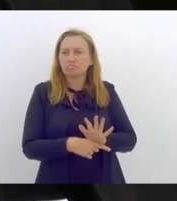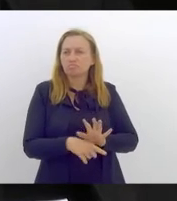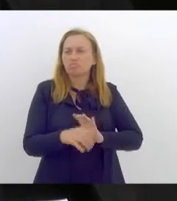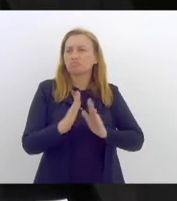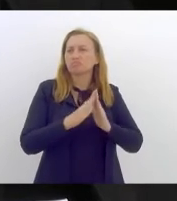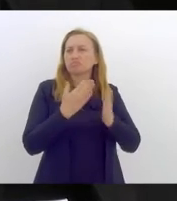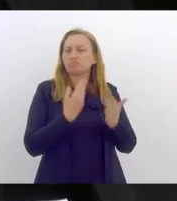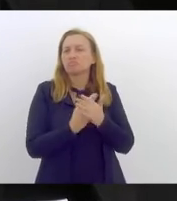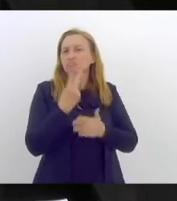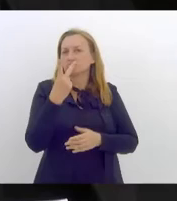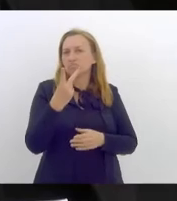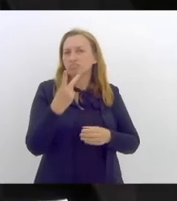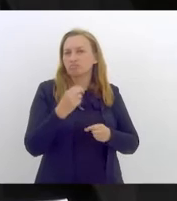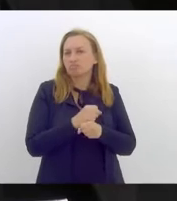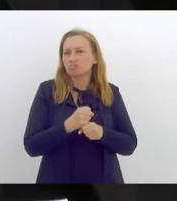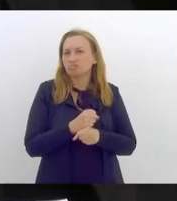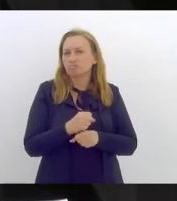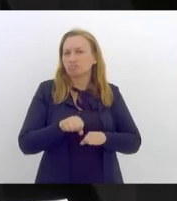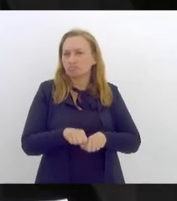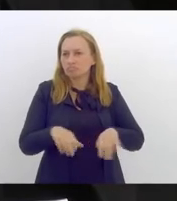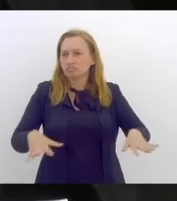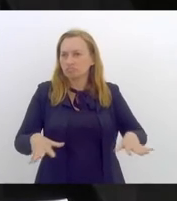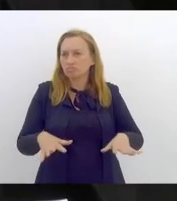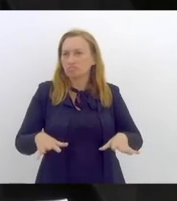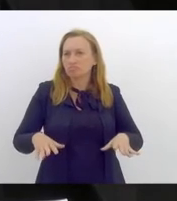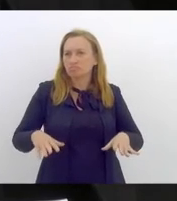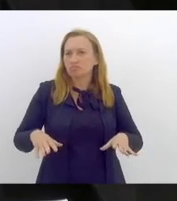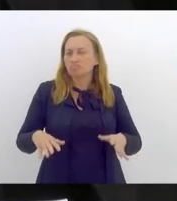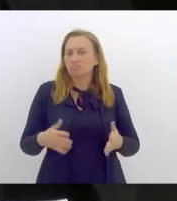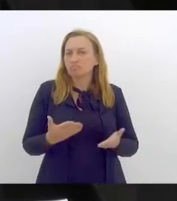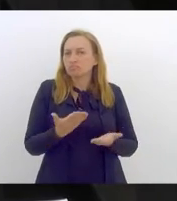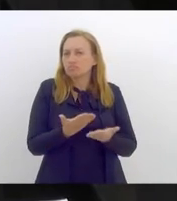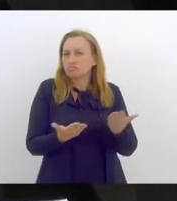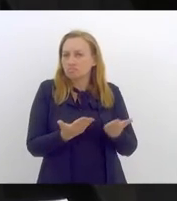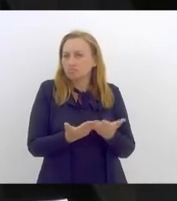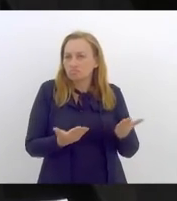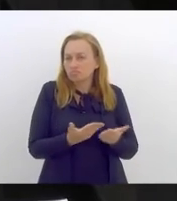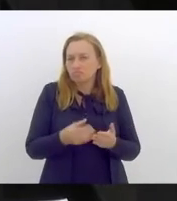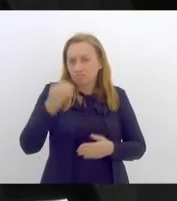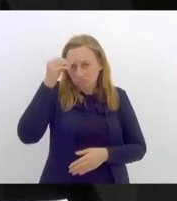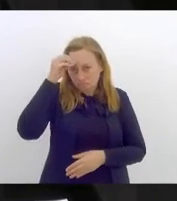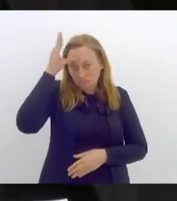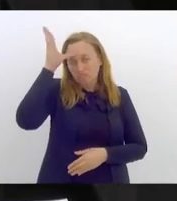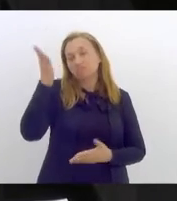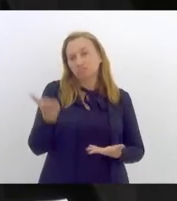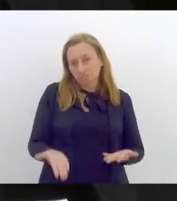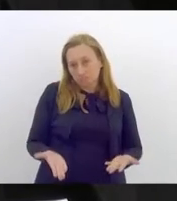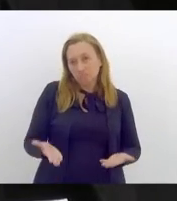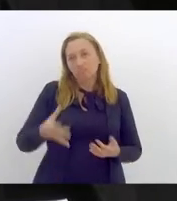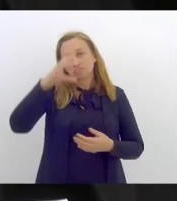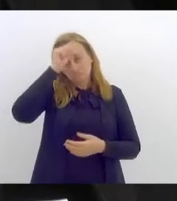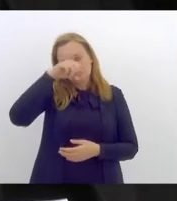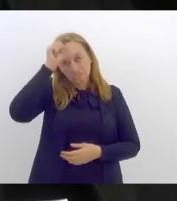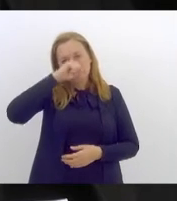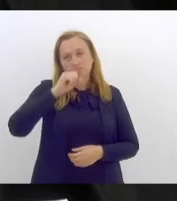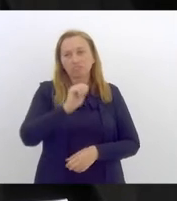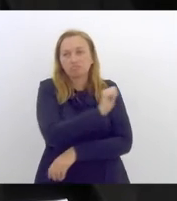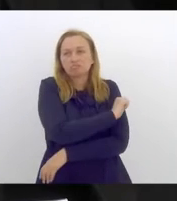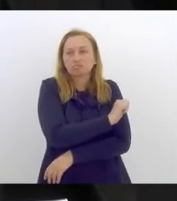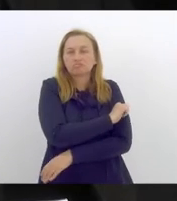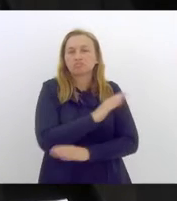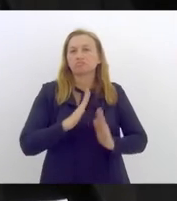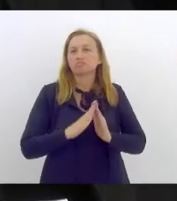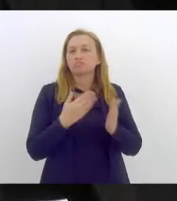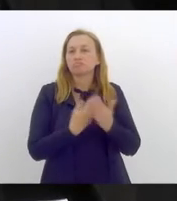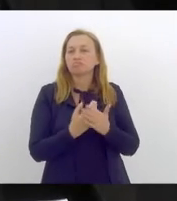depois de 2 anos de pandemia e depois de muitos déficits na construção do conhecimento, na construção das aprendizagens dos alunos da rede estadual.